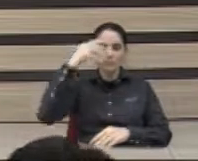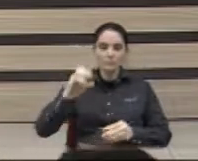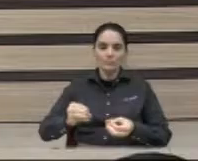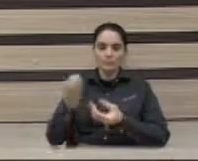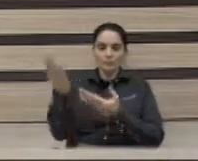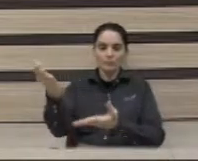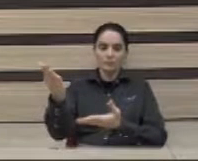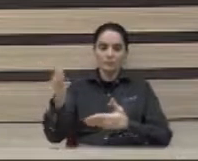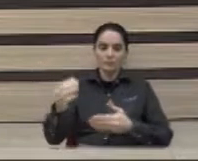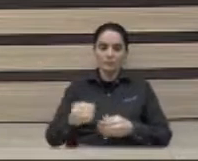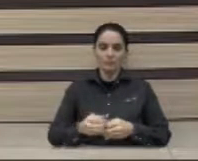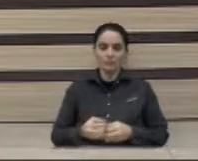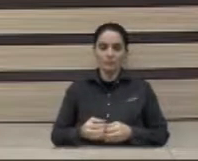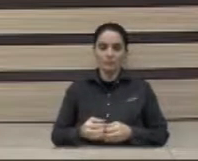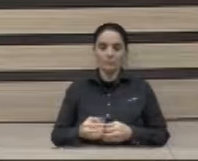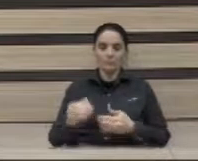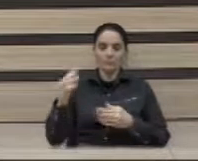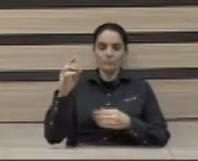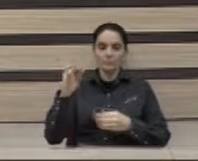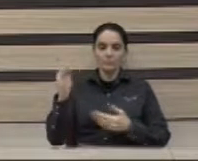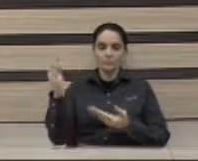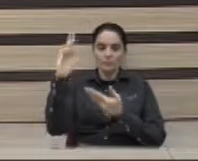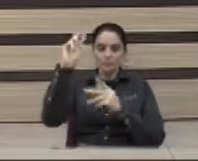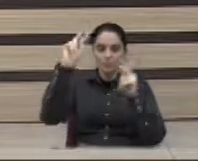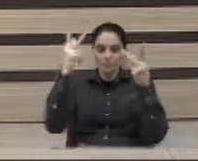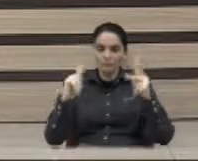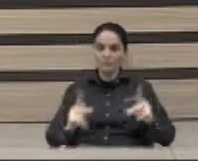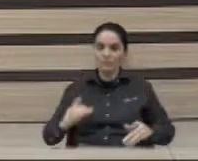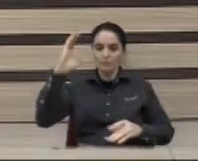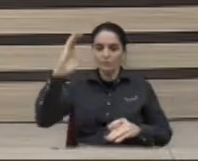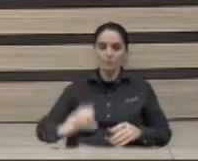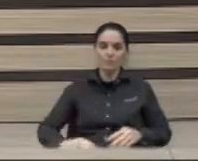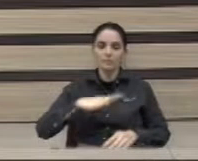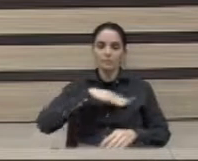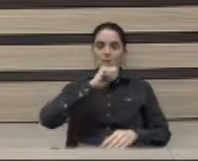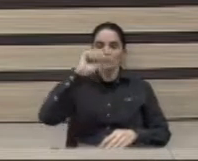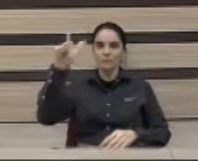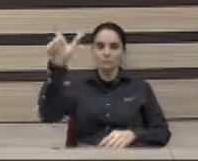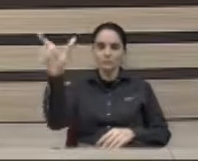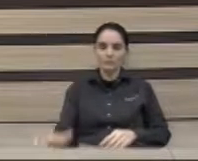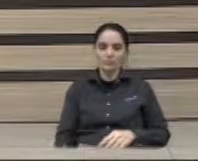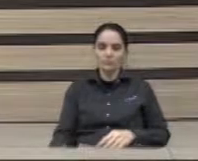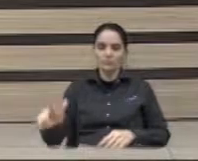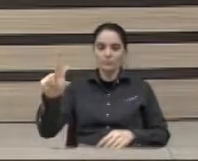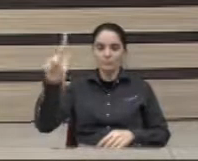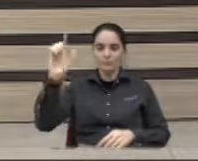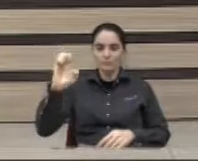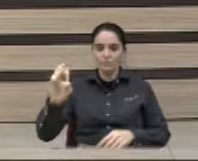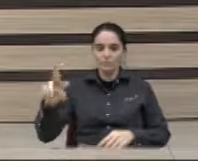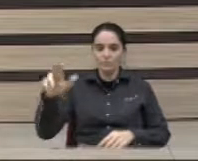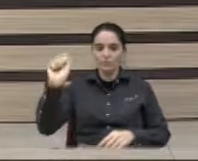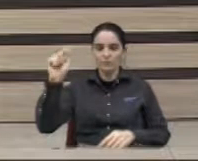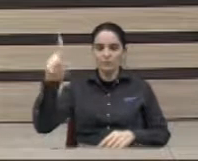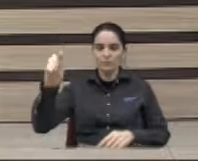o título honorífico de cidadão limeirense ao senhor Geraldo Dias